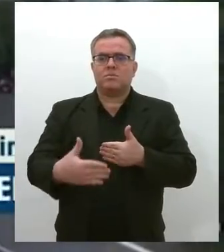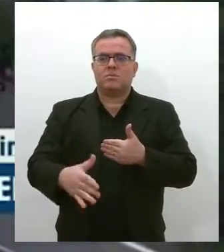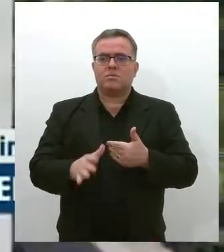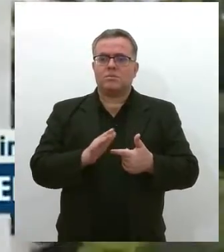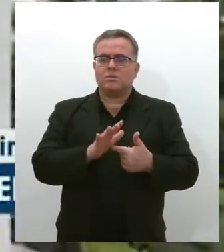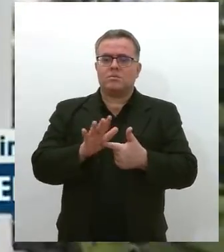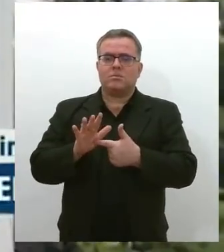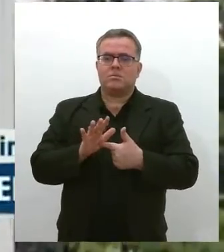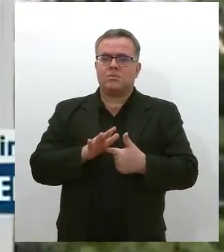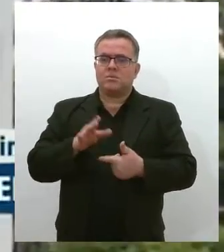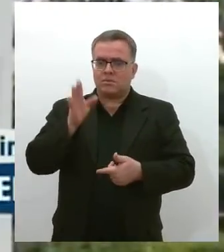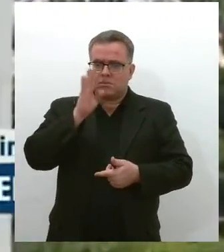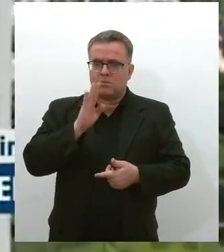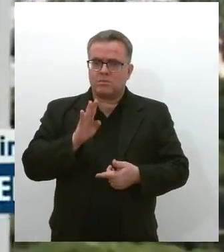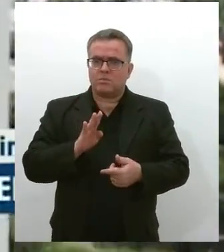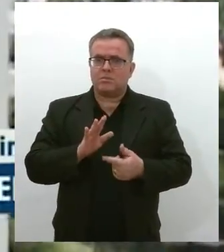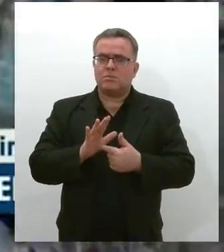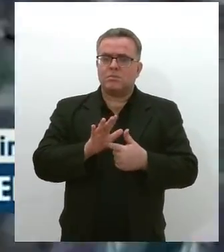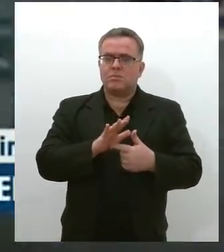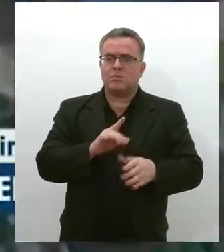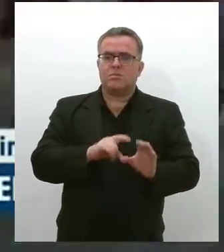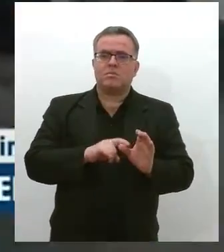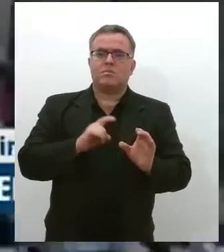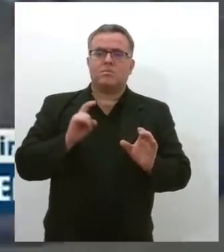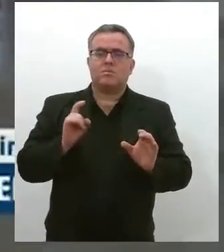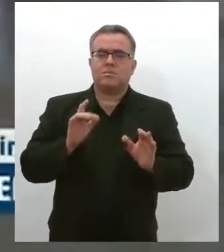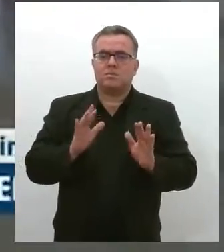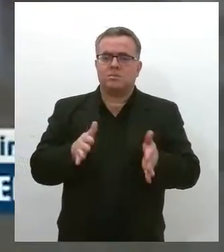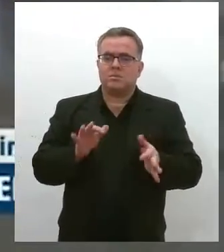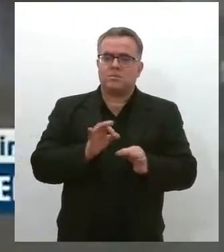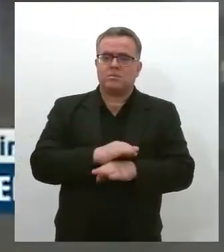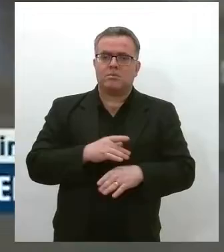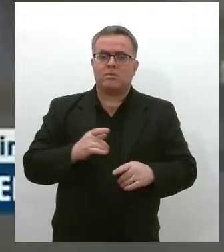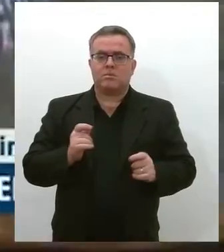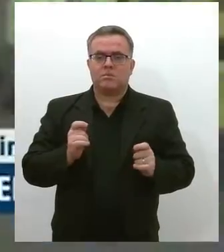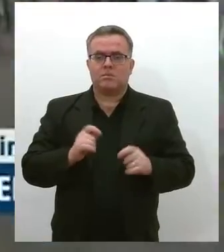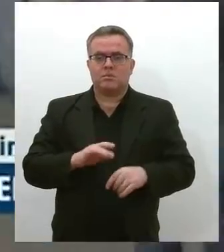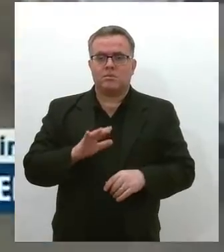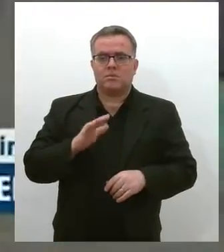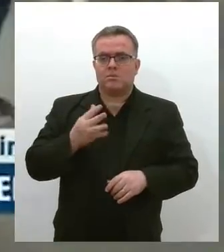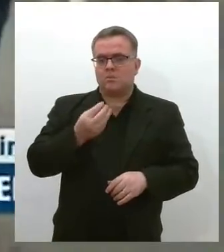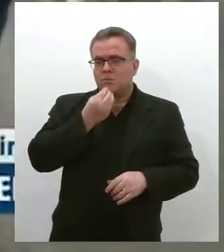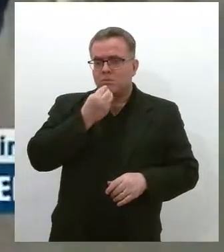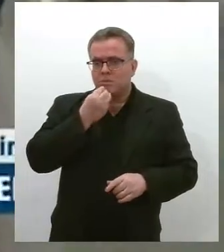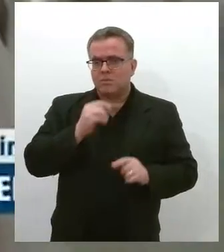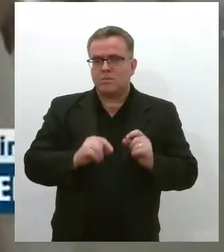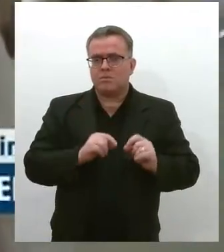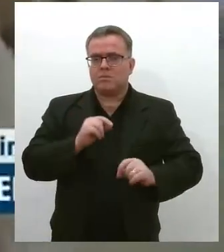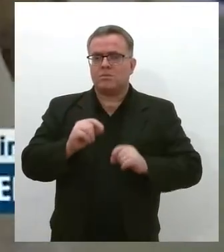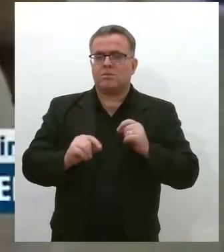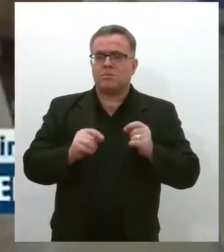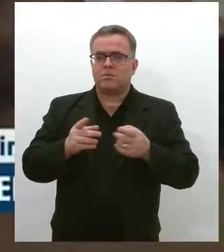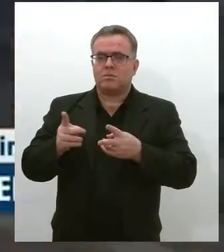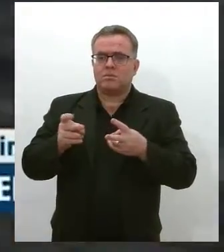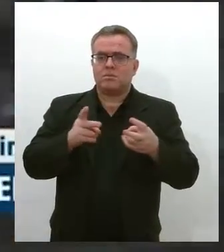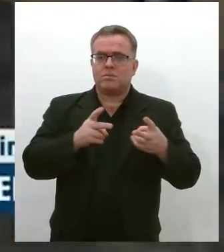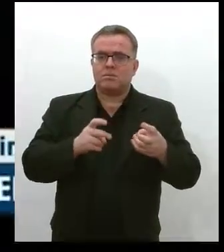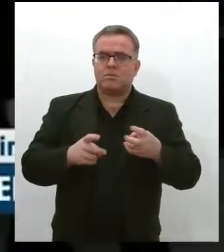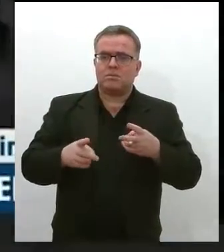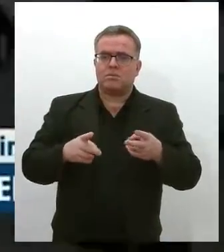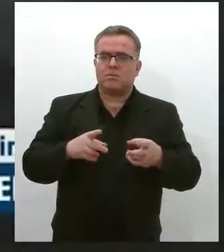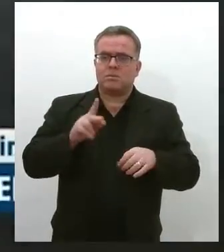a se tornar independente de Portugal. Pode ser uma oportunidade de enxergar o país de outra